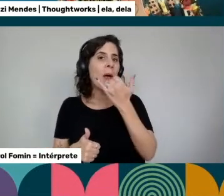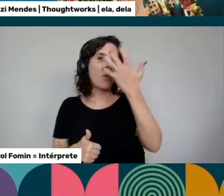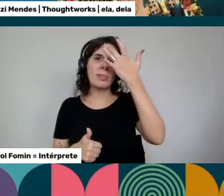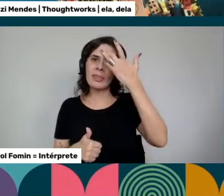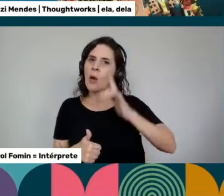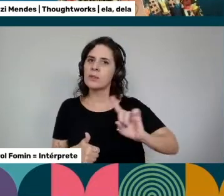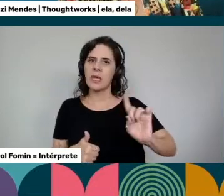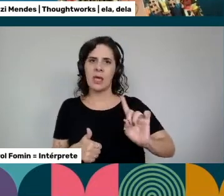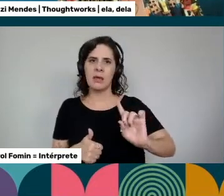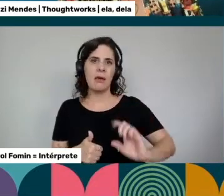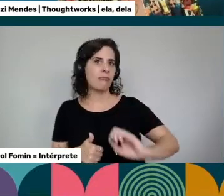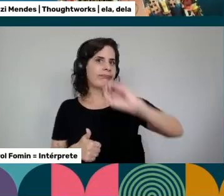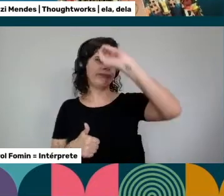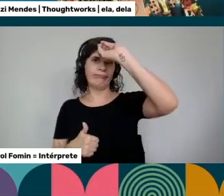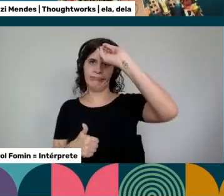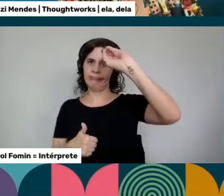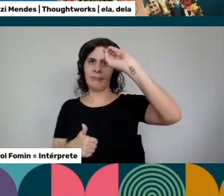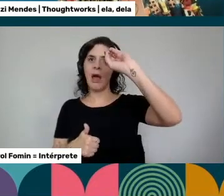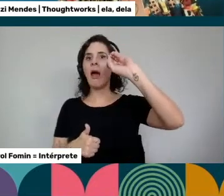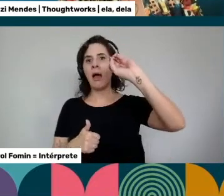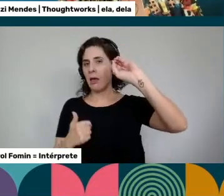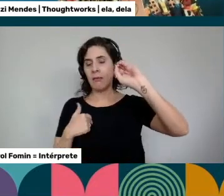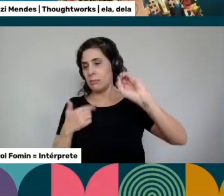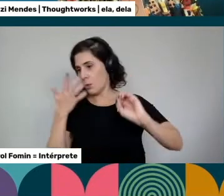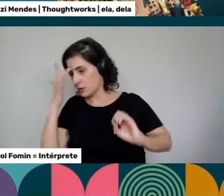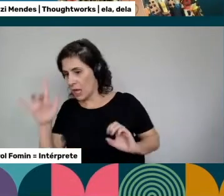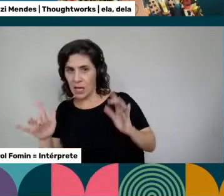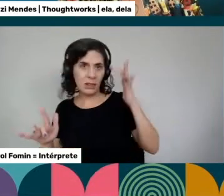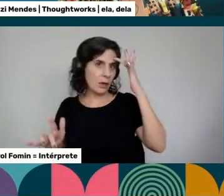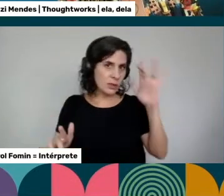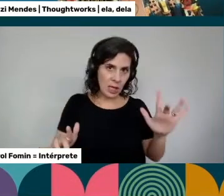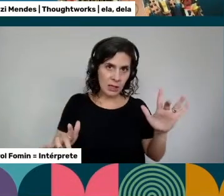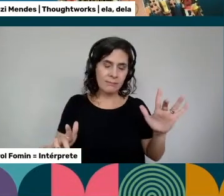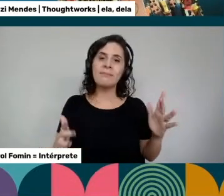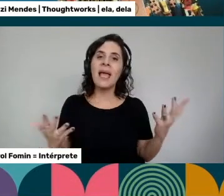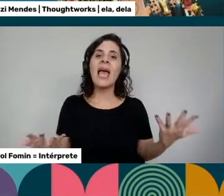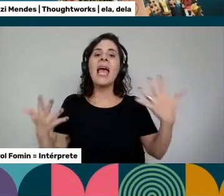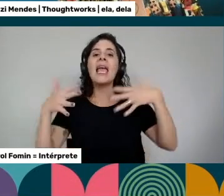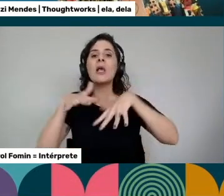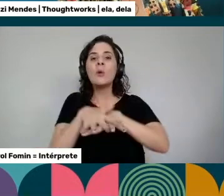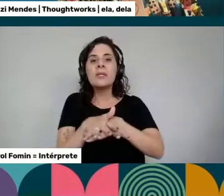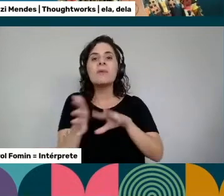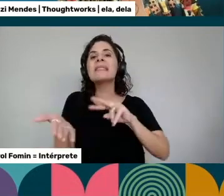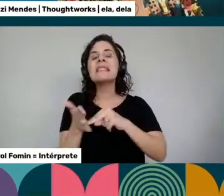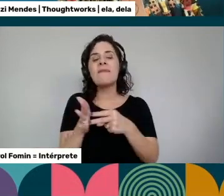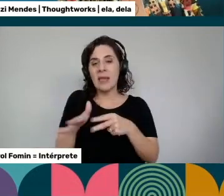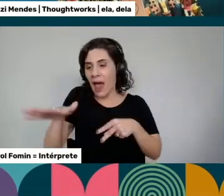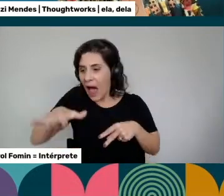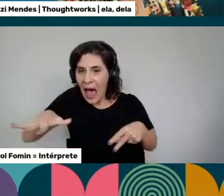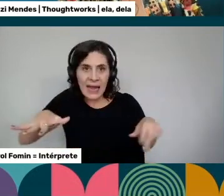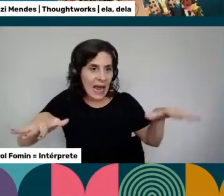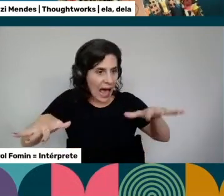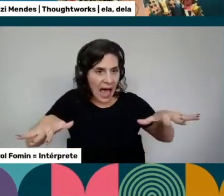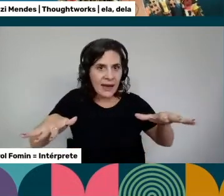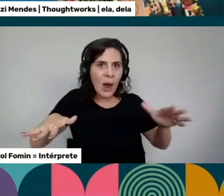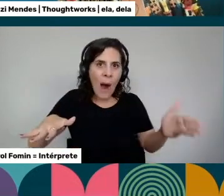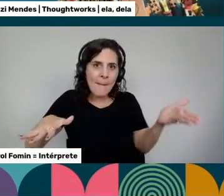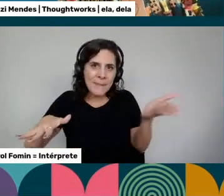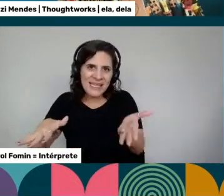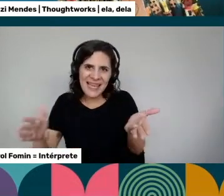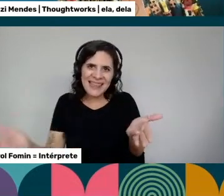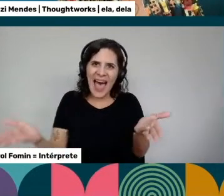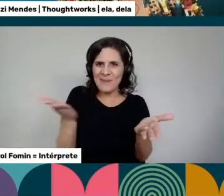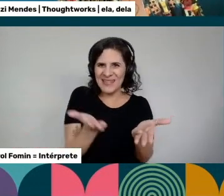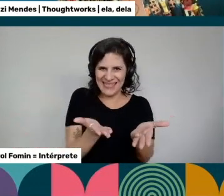lado de lá. Eu costumo dizer que a inclusão é uma apresentação de universos. A gente é apresentado para o